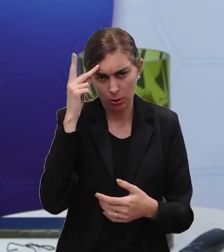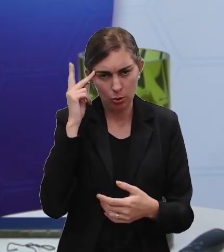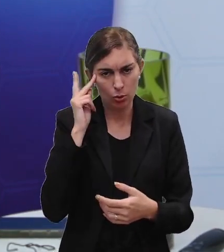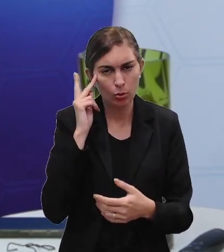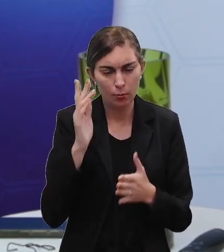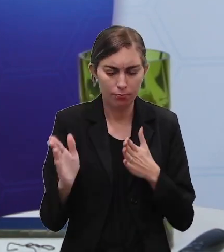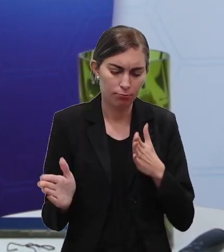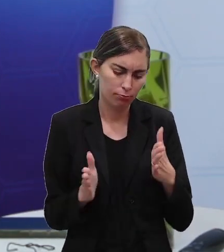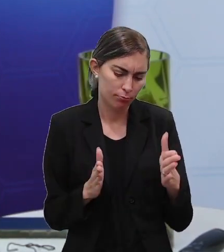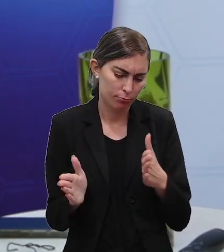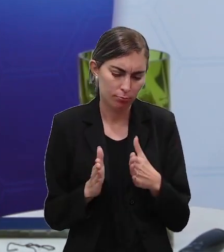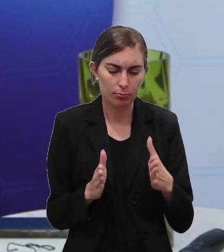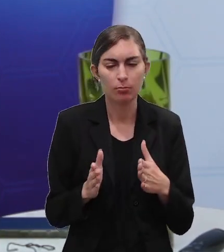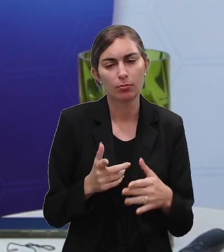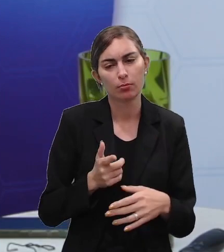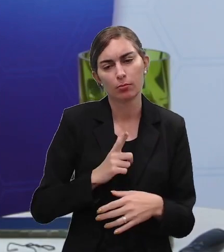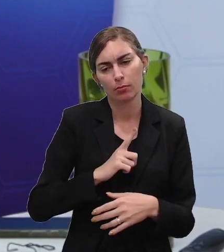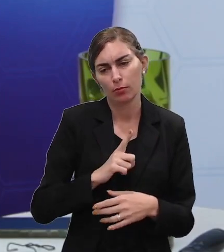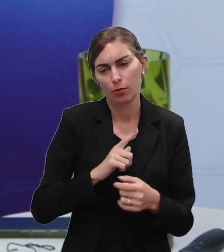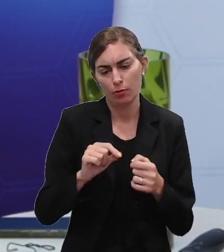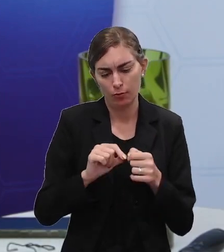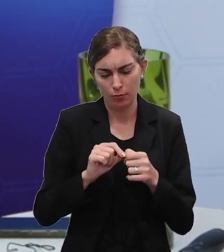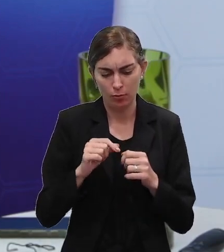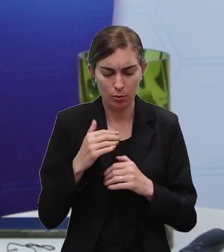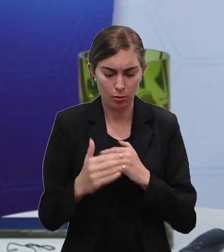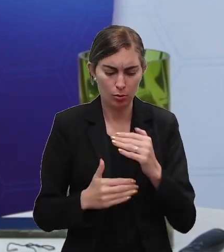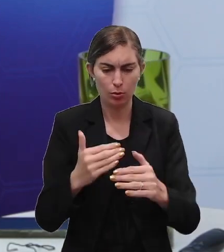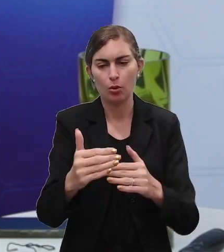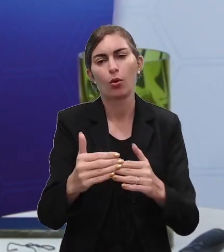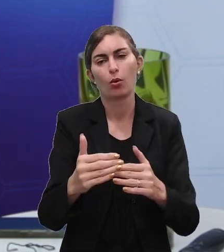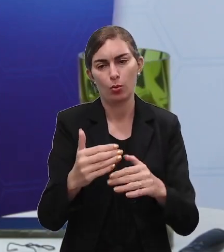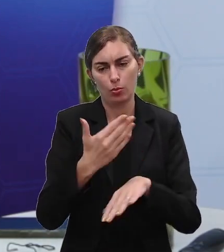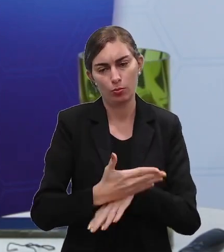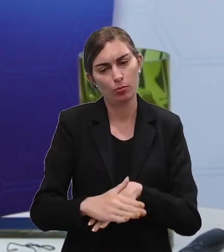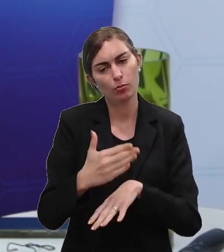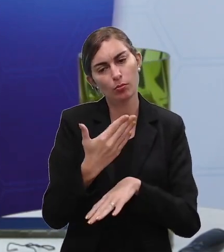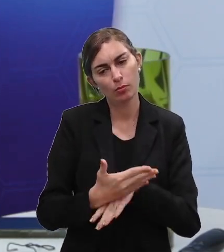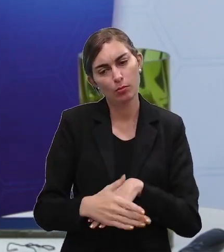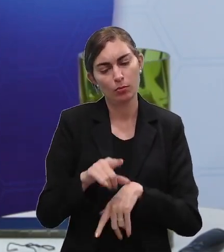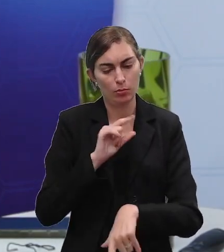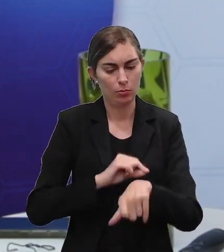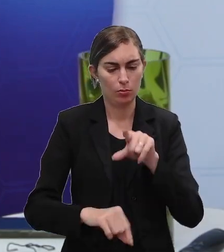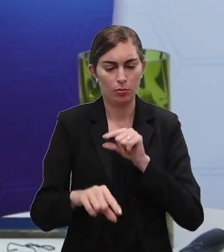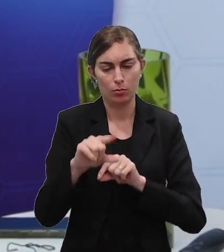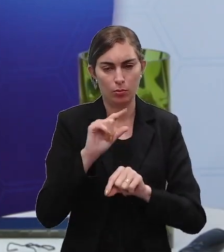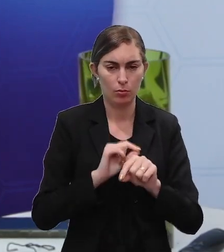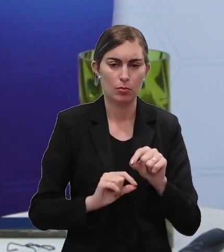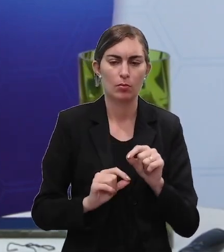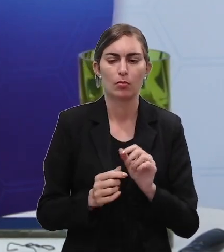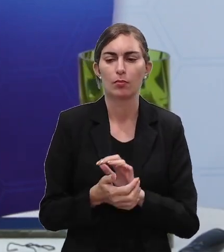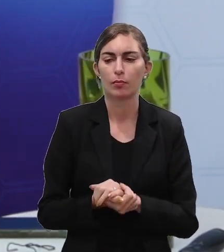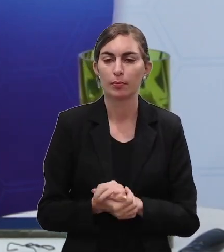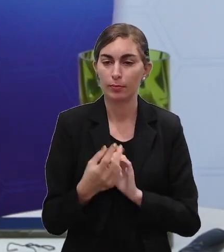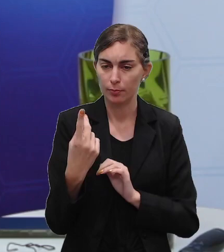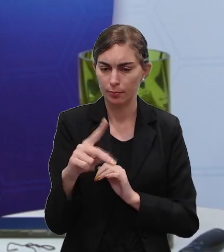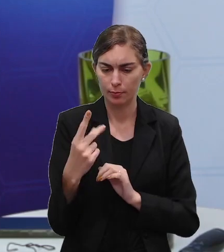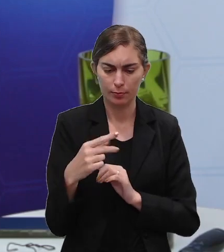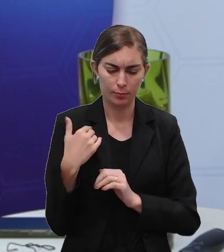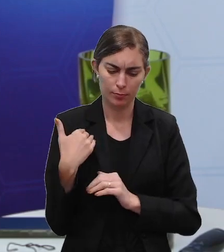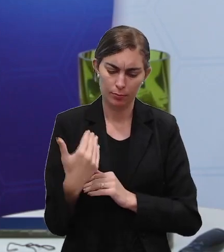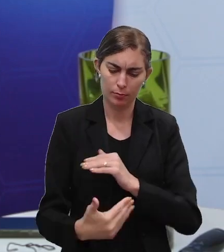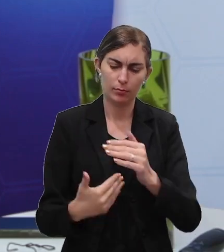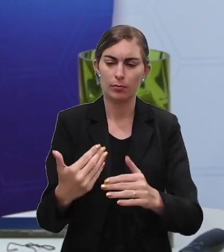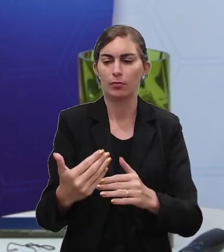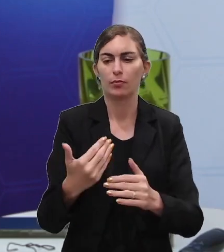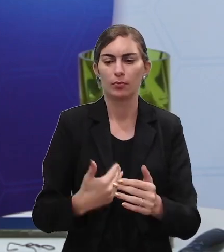no momento em que a gente faz o processo de recrutamento e seleção. Esse processo